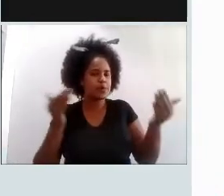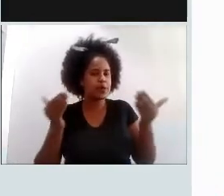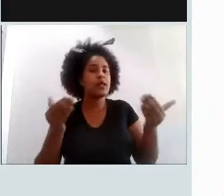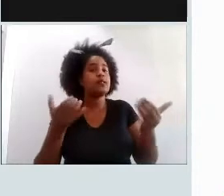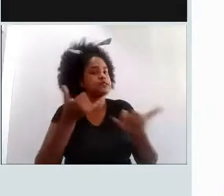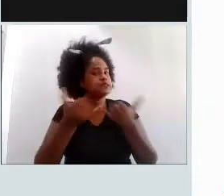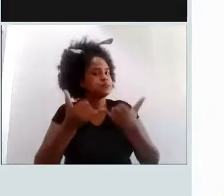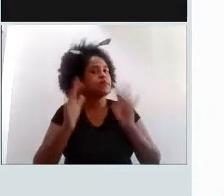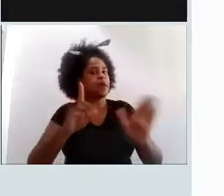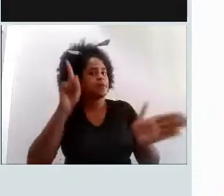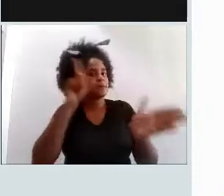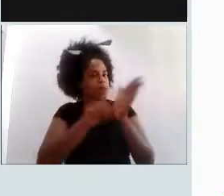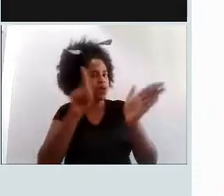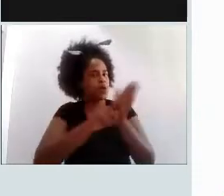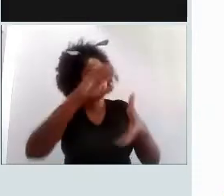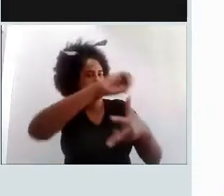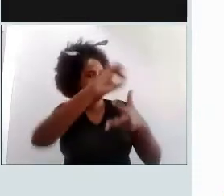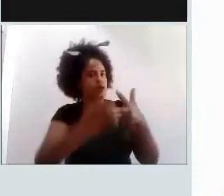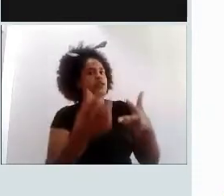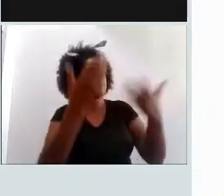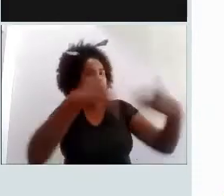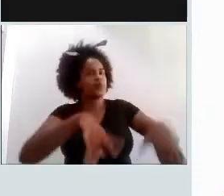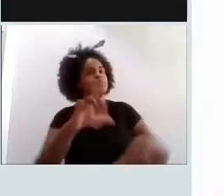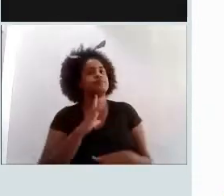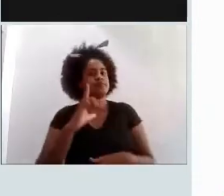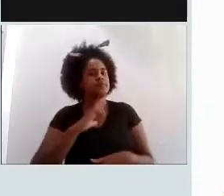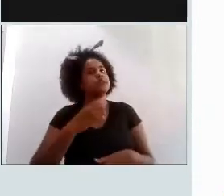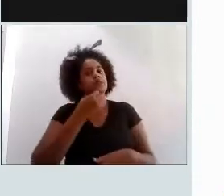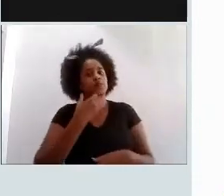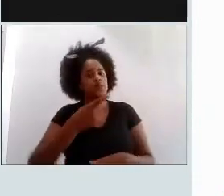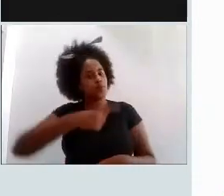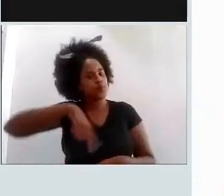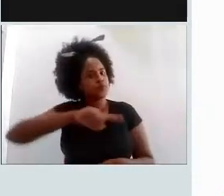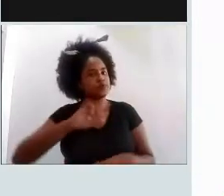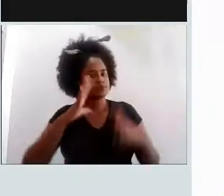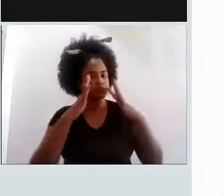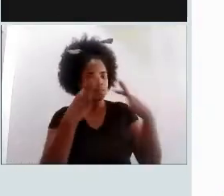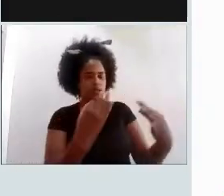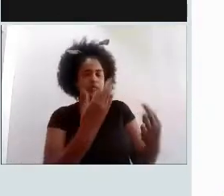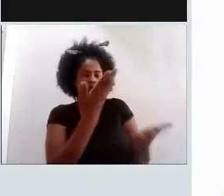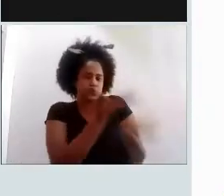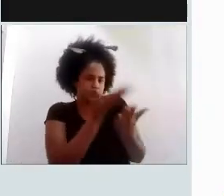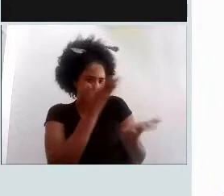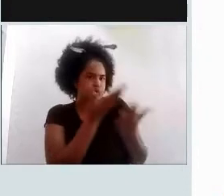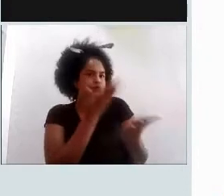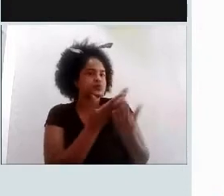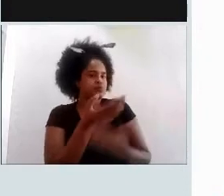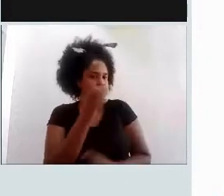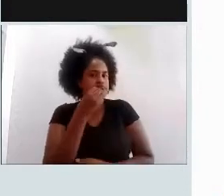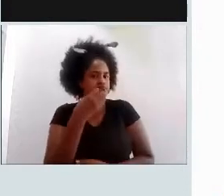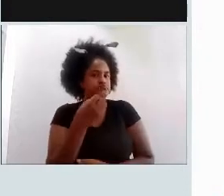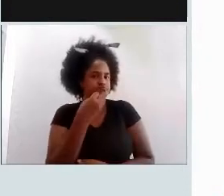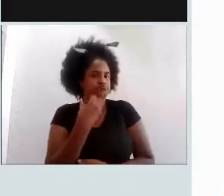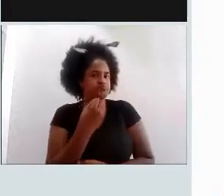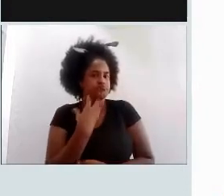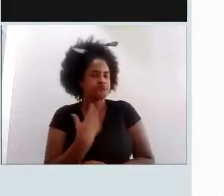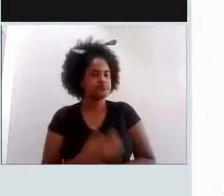certo? Então, é bom sempre dar uma olhadinha nisso.